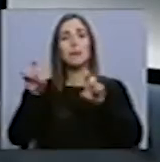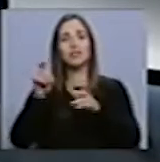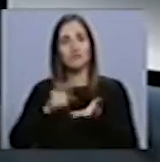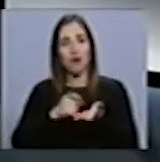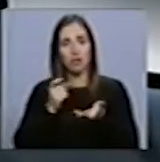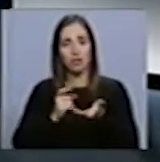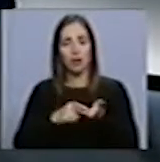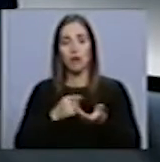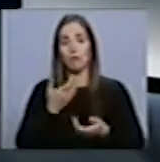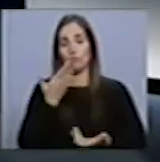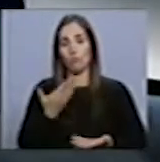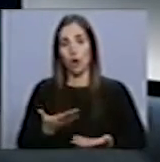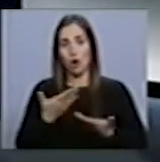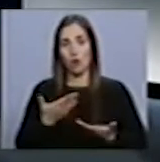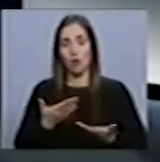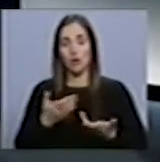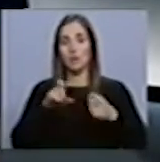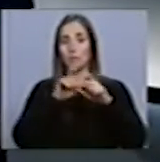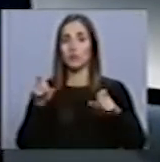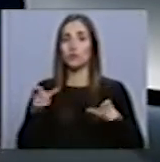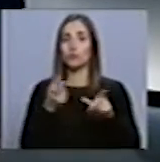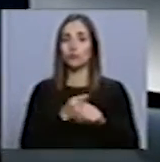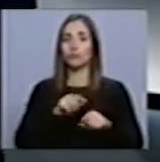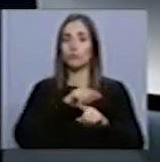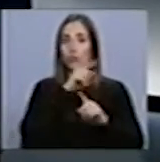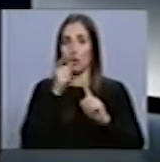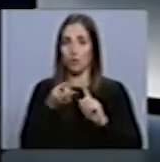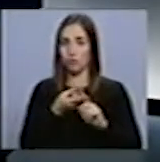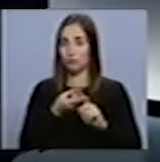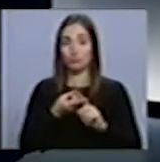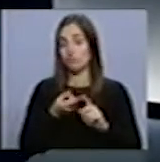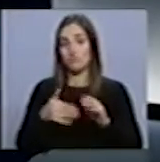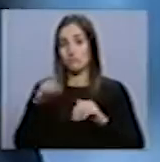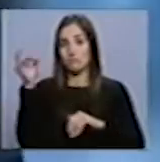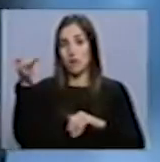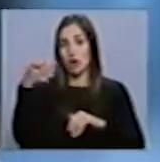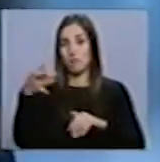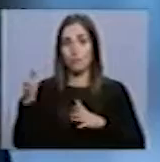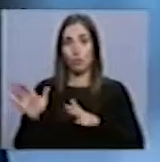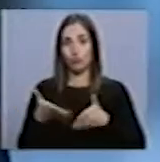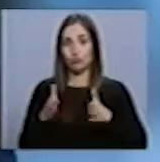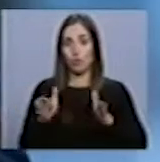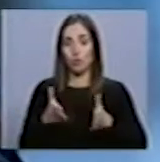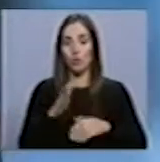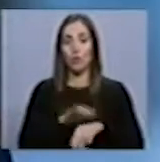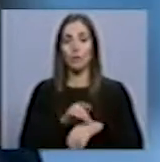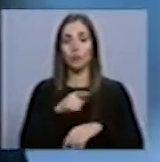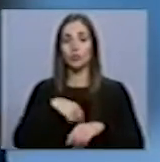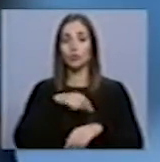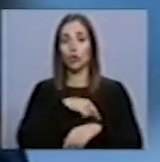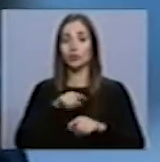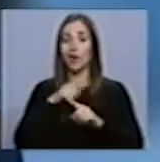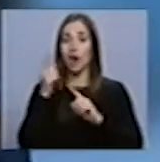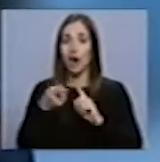empresas hoje o consumo anual em portugal é muito maior do que aquilo que é produção estamos a fazer a importação todos os